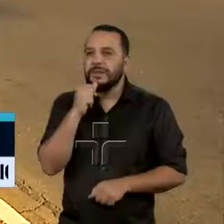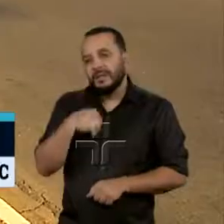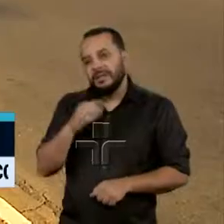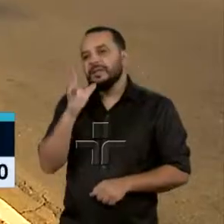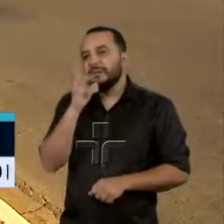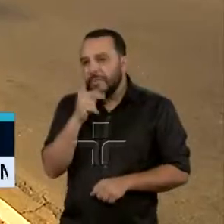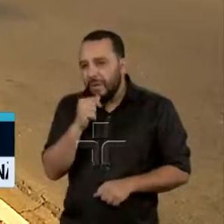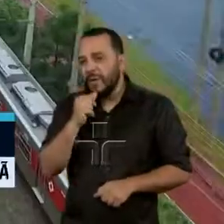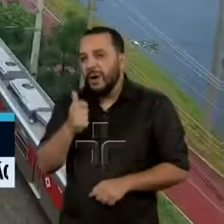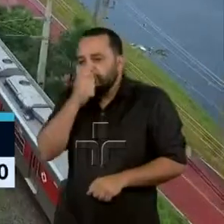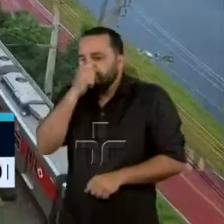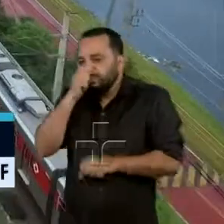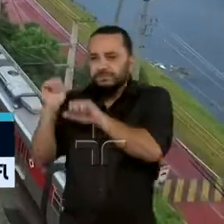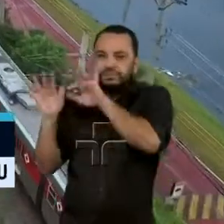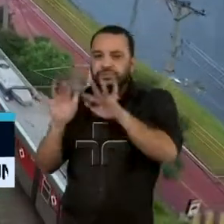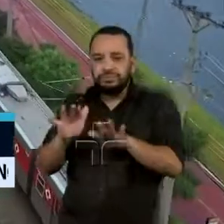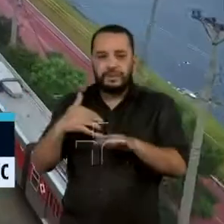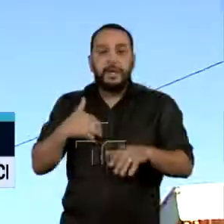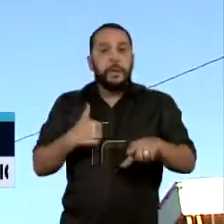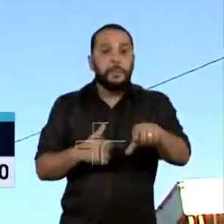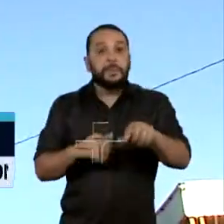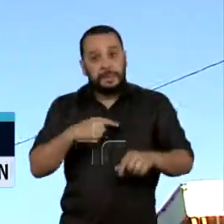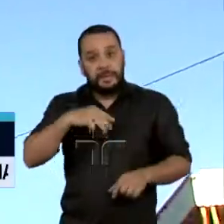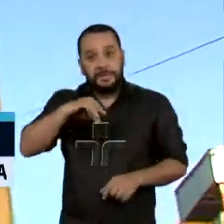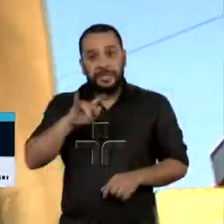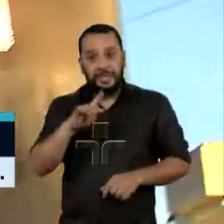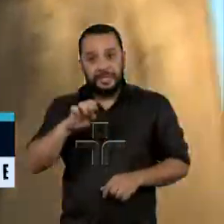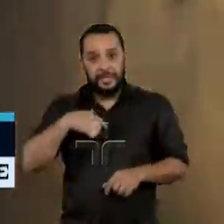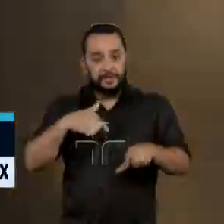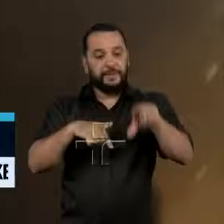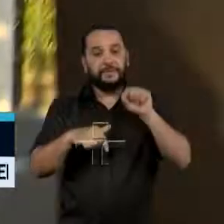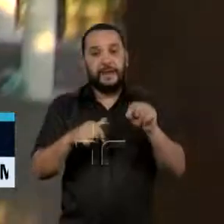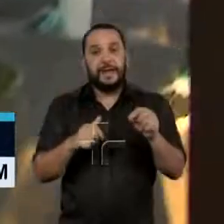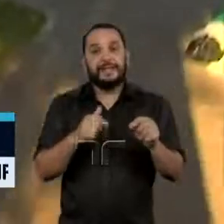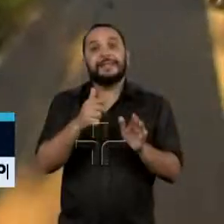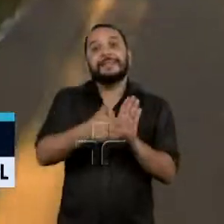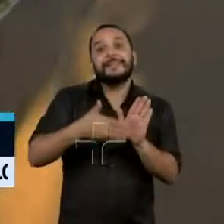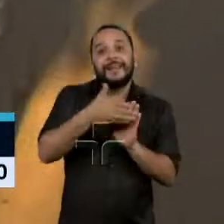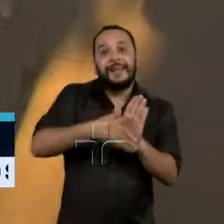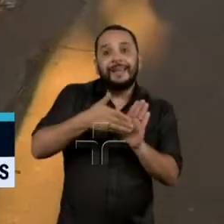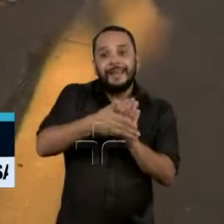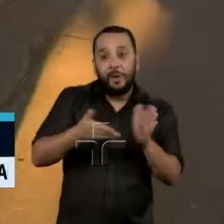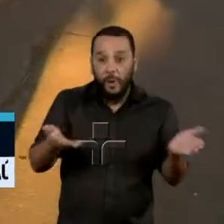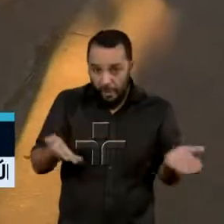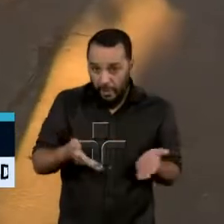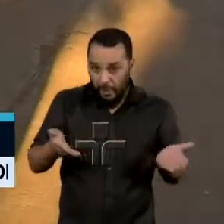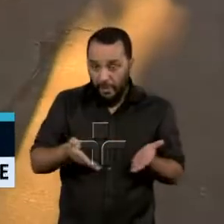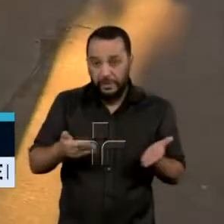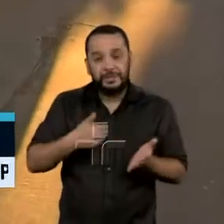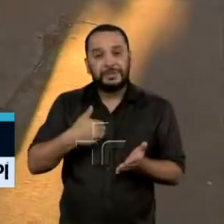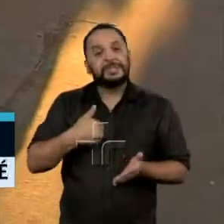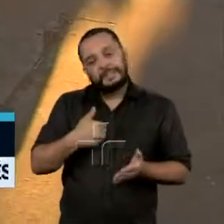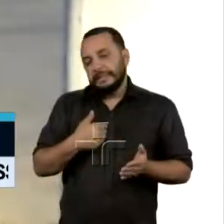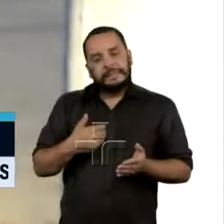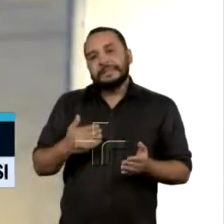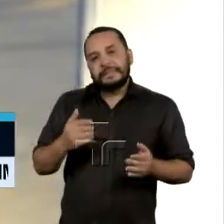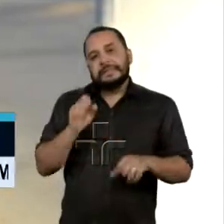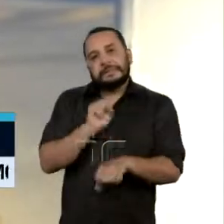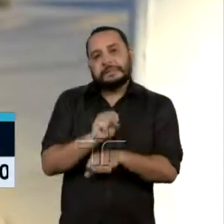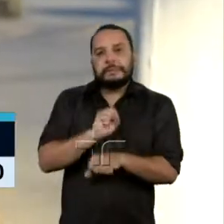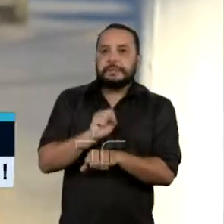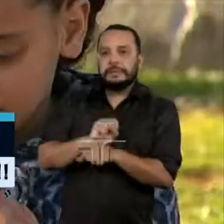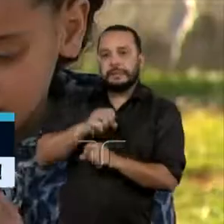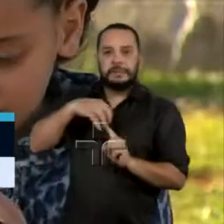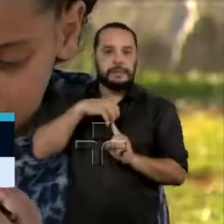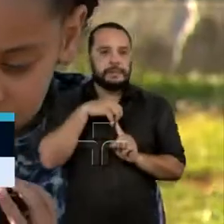cheio. Micheline prefere o trem, mas hoje não teve como escapar. Difícil é esperar no ponto sem proteção.